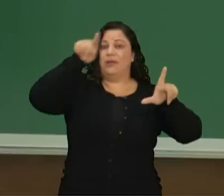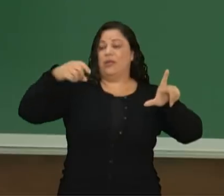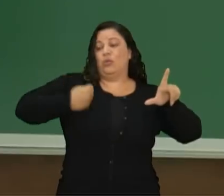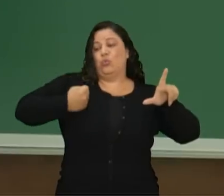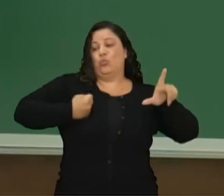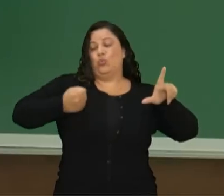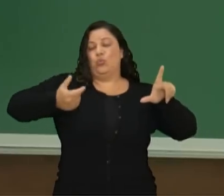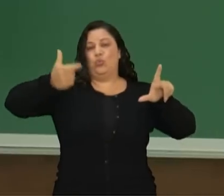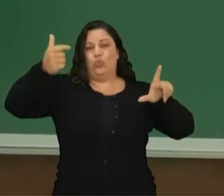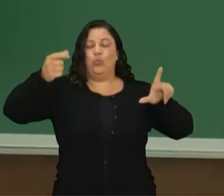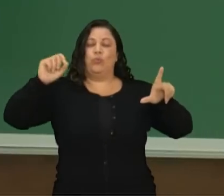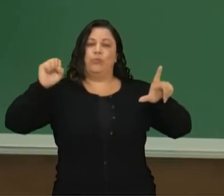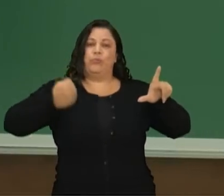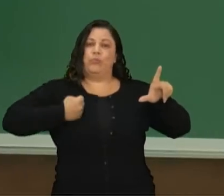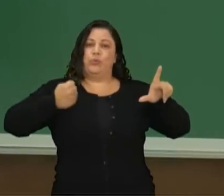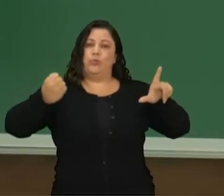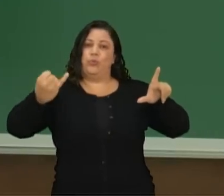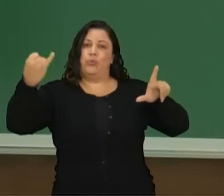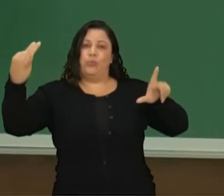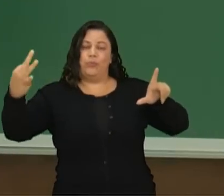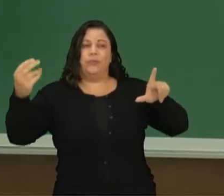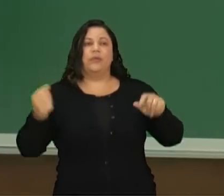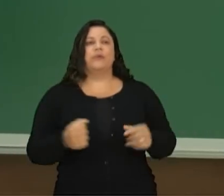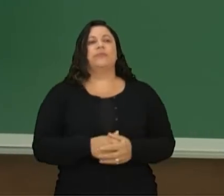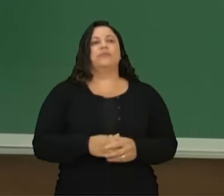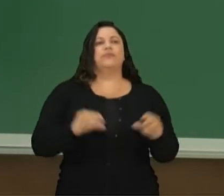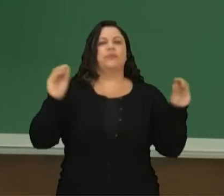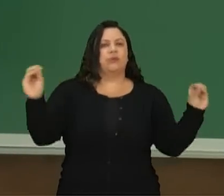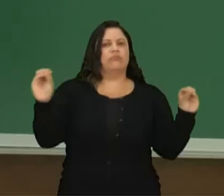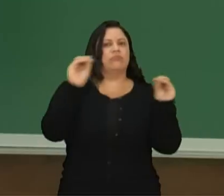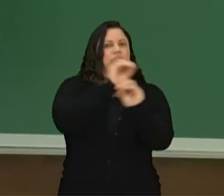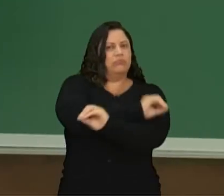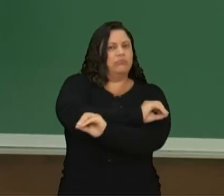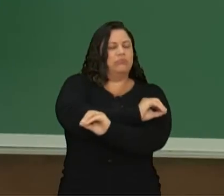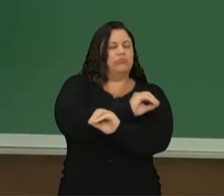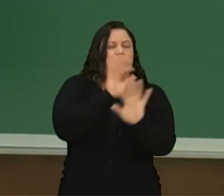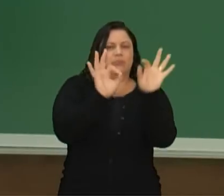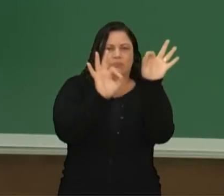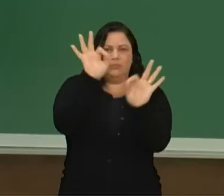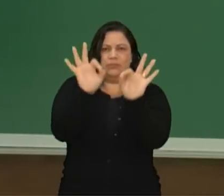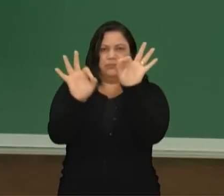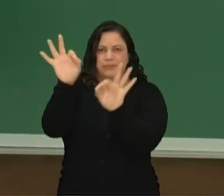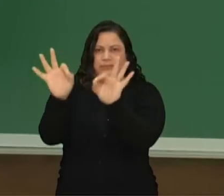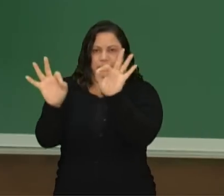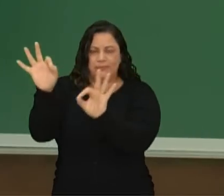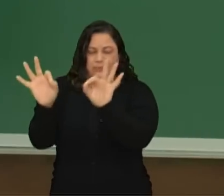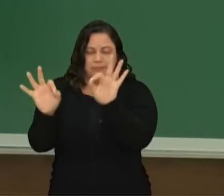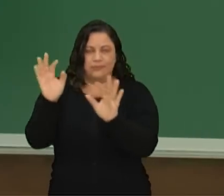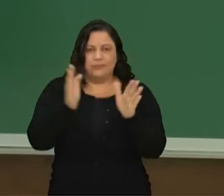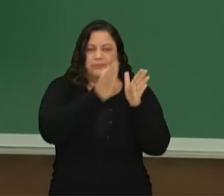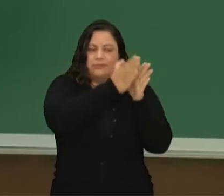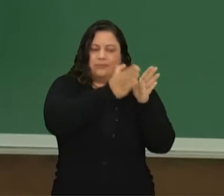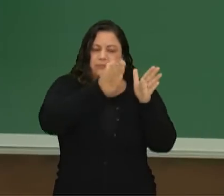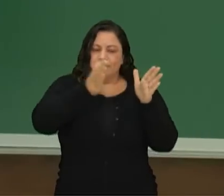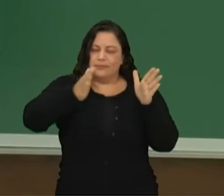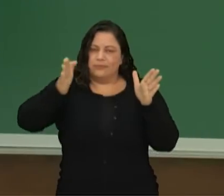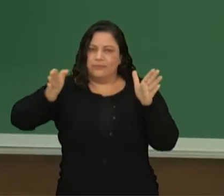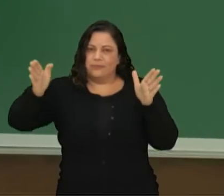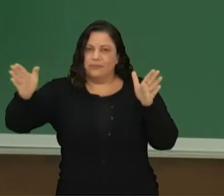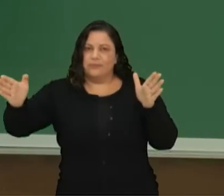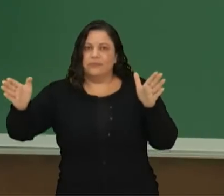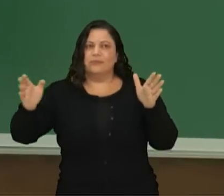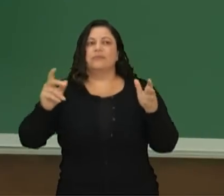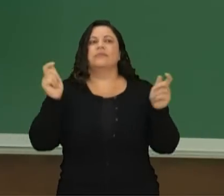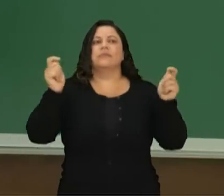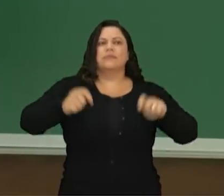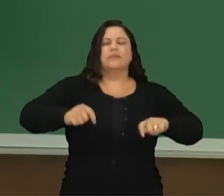o 15 estava mais, passou menos. A professora só arrumou aqui para a gente ter uma ordem, uma sequência cronológica aqui, né? A